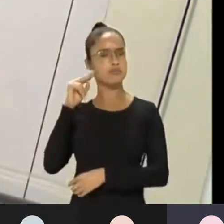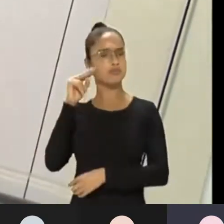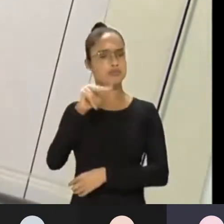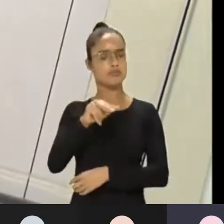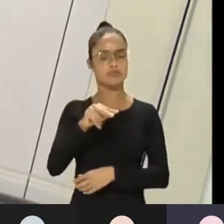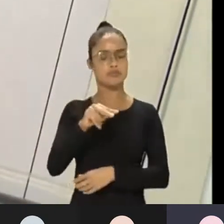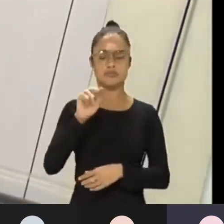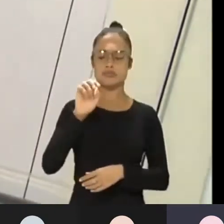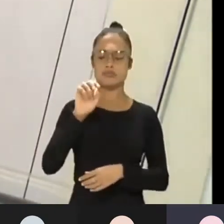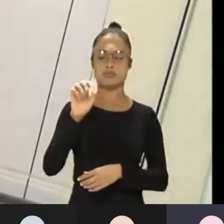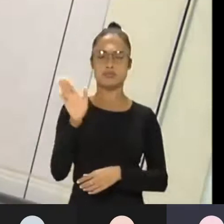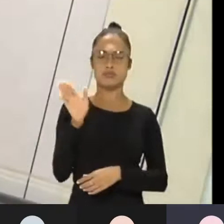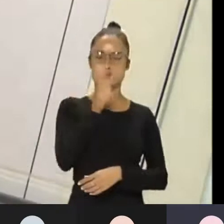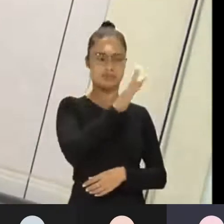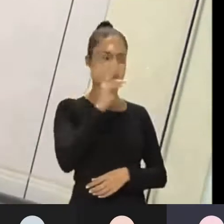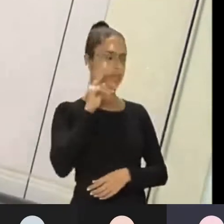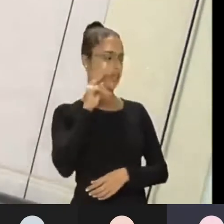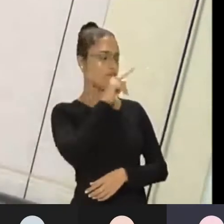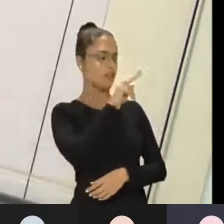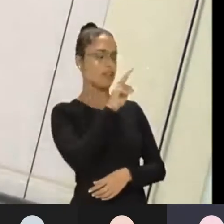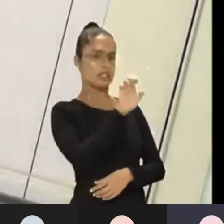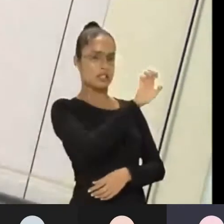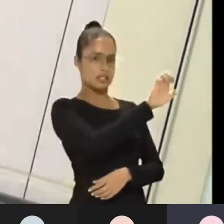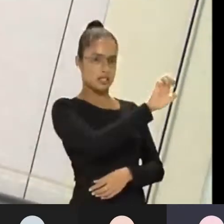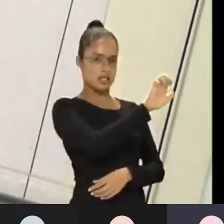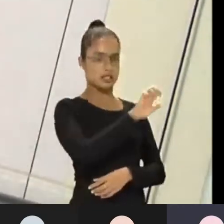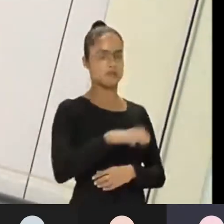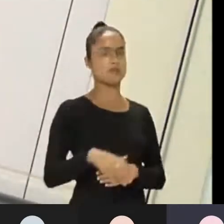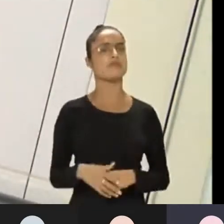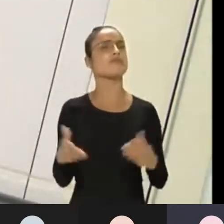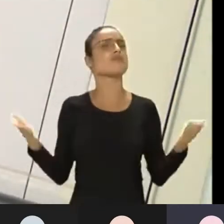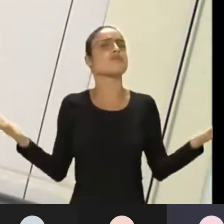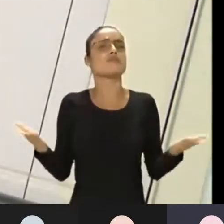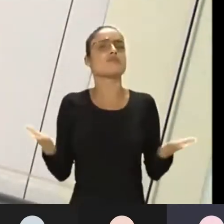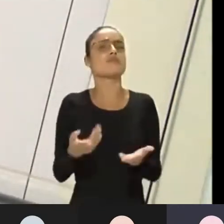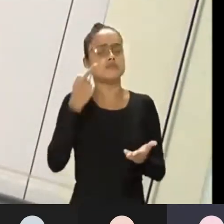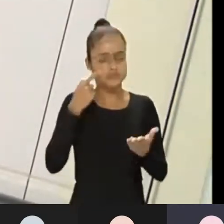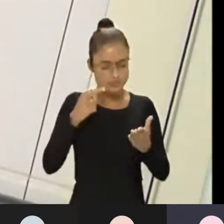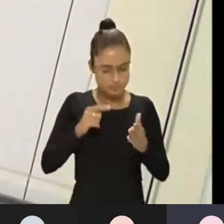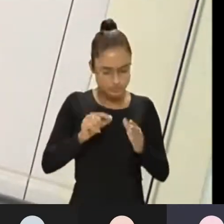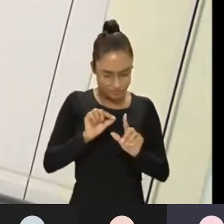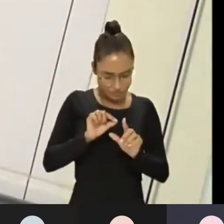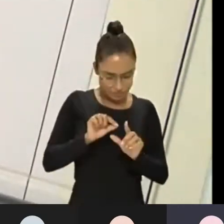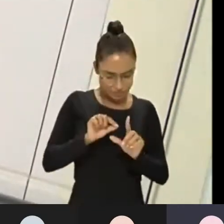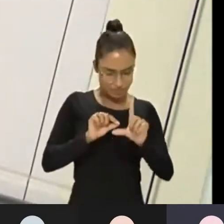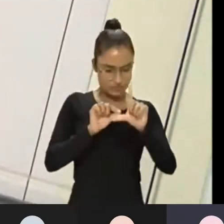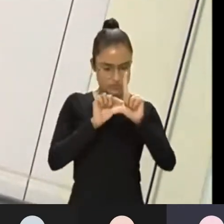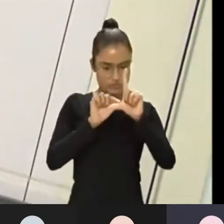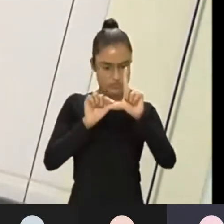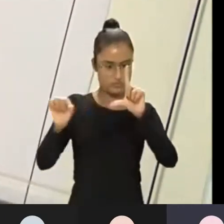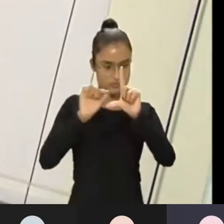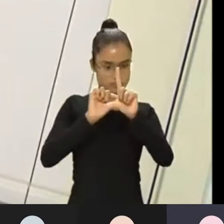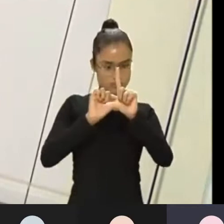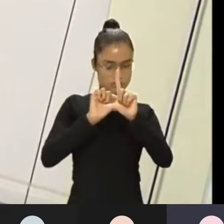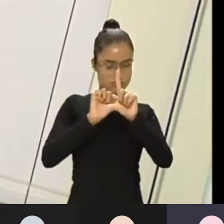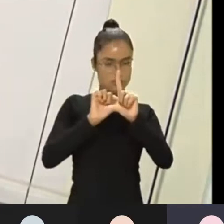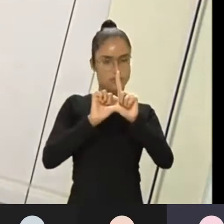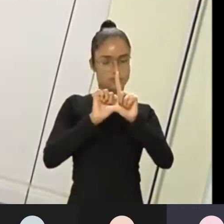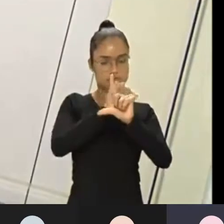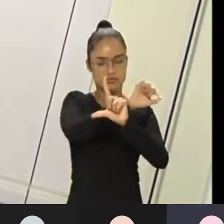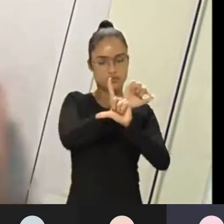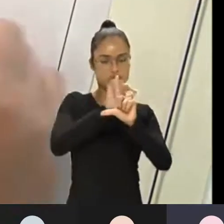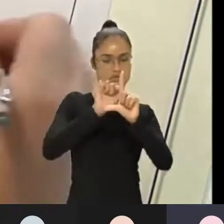vista lateral esquerda. Essas linhas representam os eixos isométricos. Então, nós podemos associar